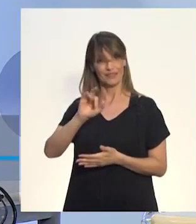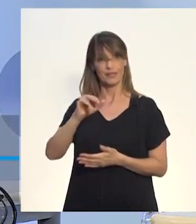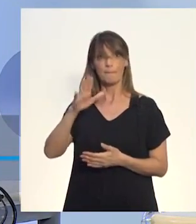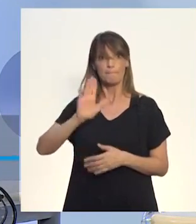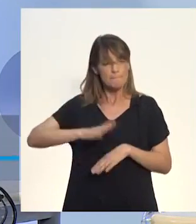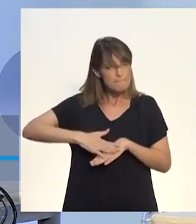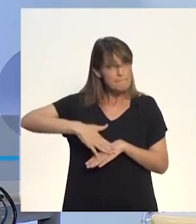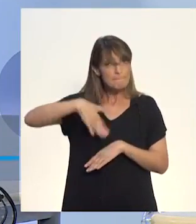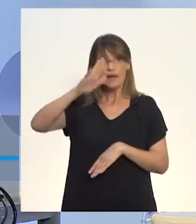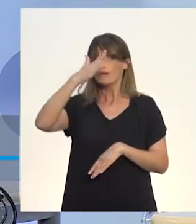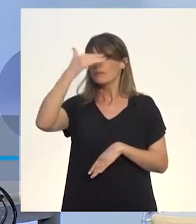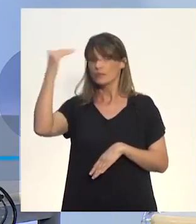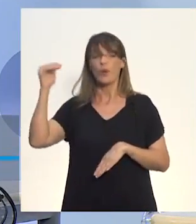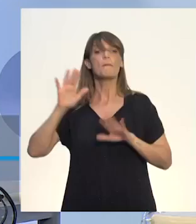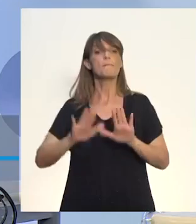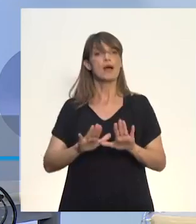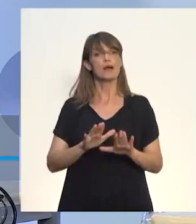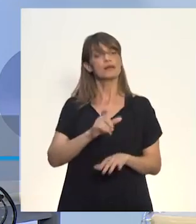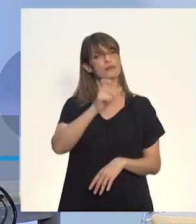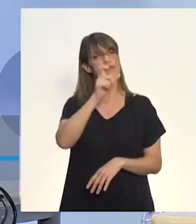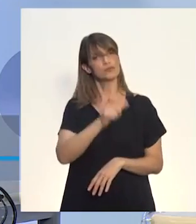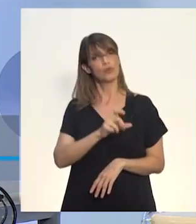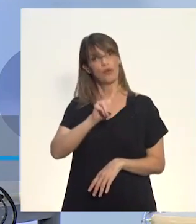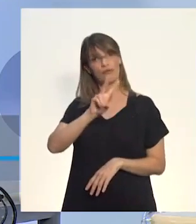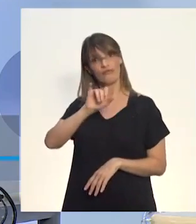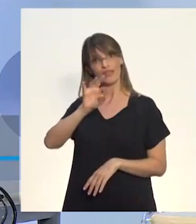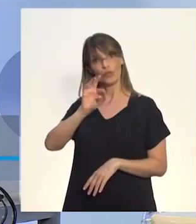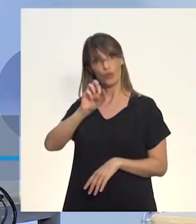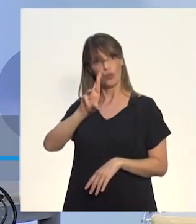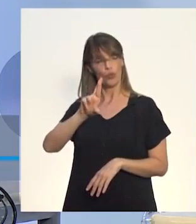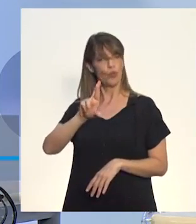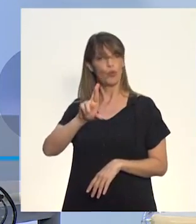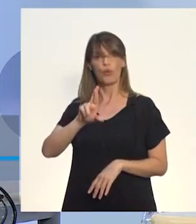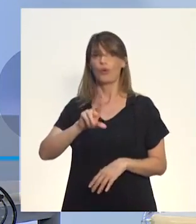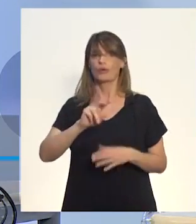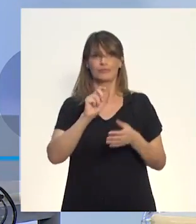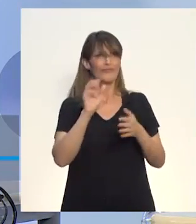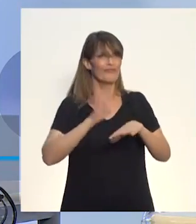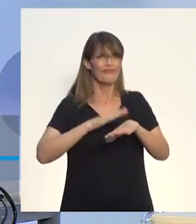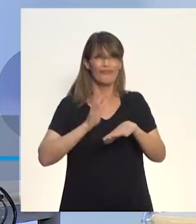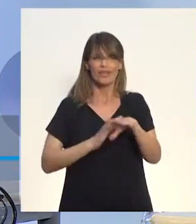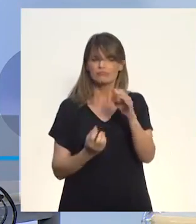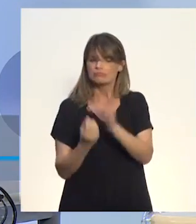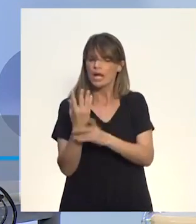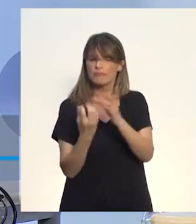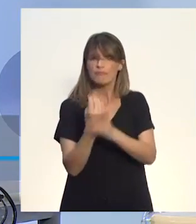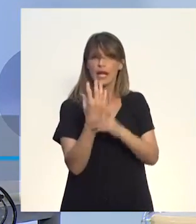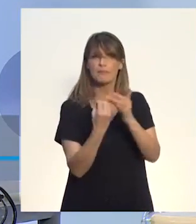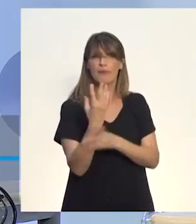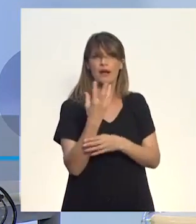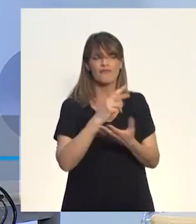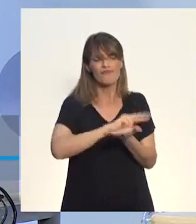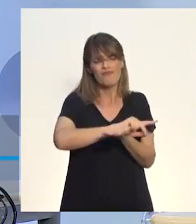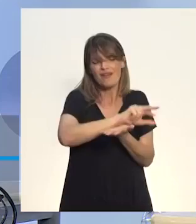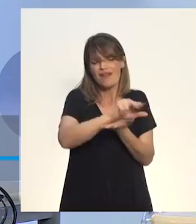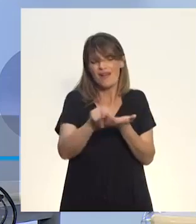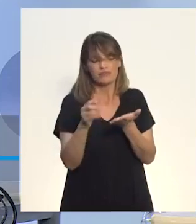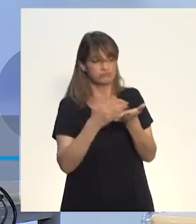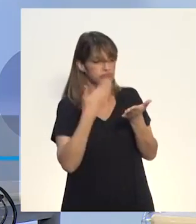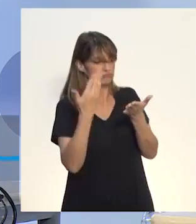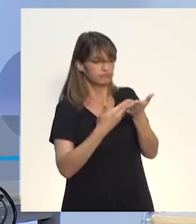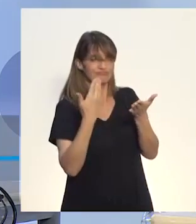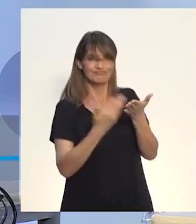gente, que o Victor Hugo foi um autor extremamente prolífico, produziu muito no decorrer da vida dele. Então, a gente